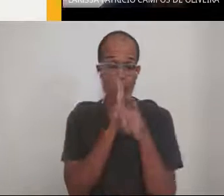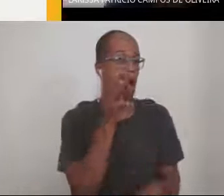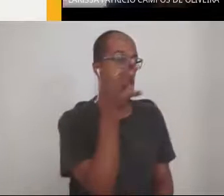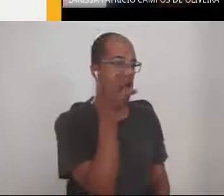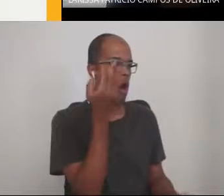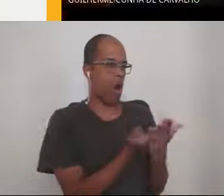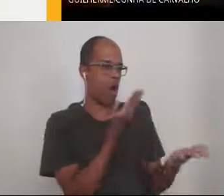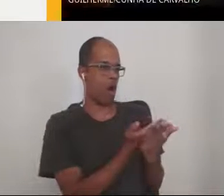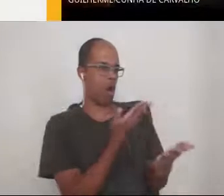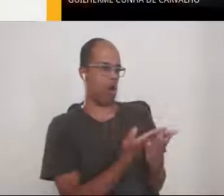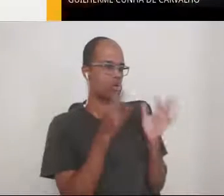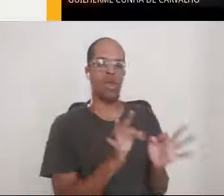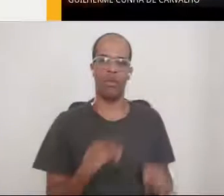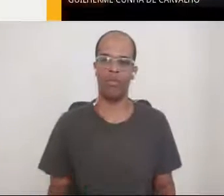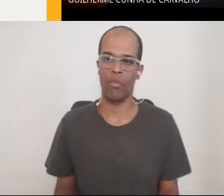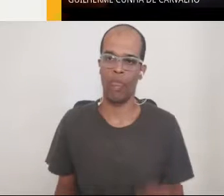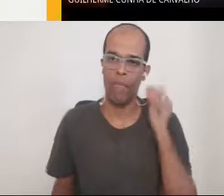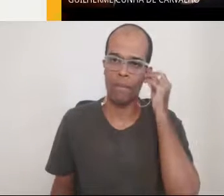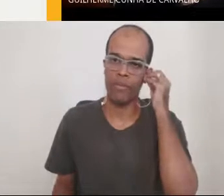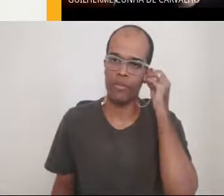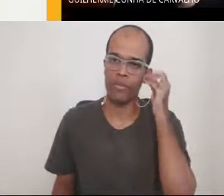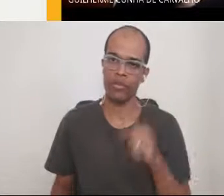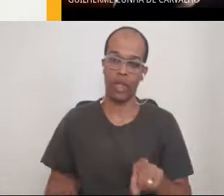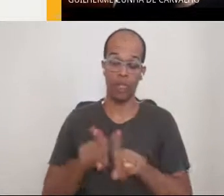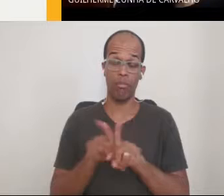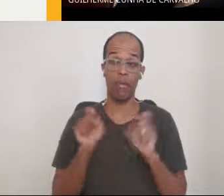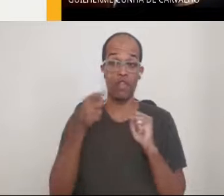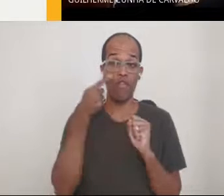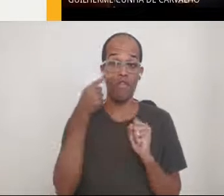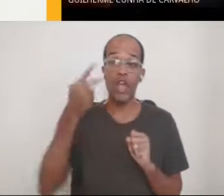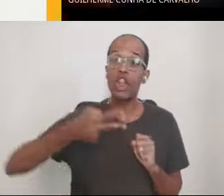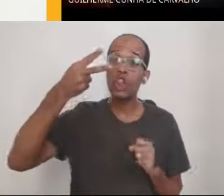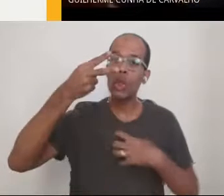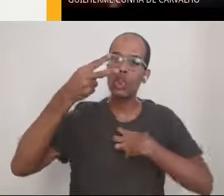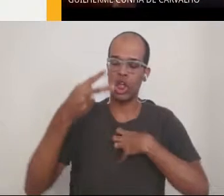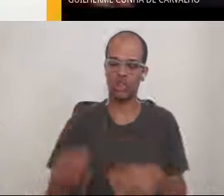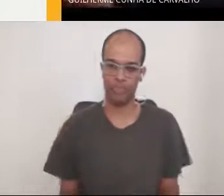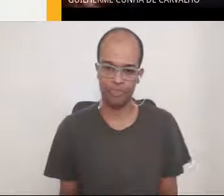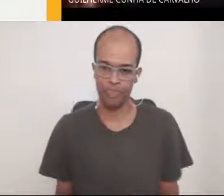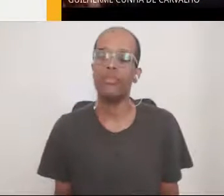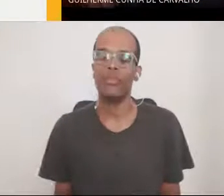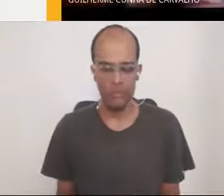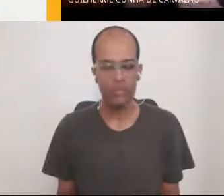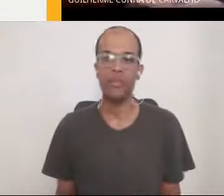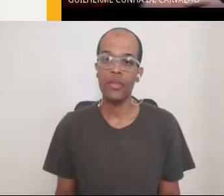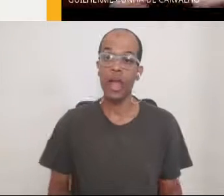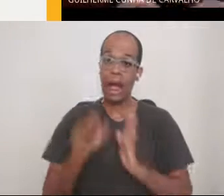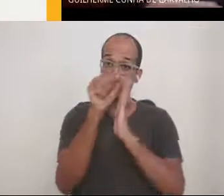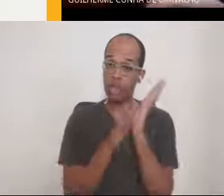faz. E outra coisa, você pode olhar de duas maneiras. Uma, a atividade, ver lá se